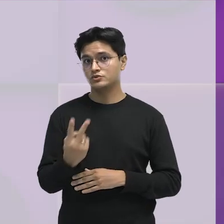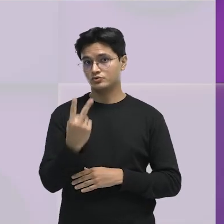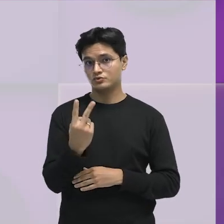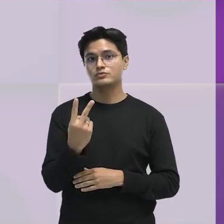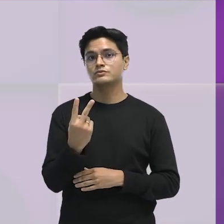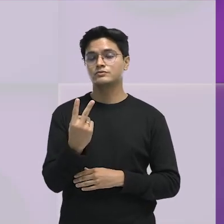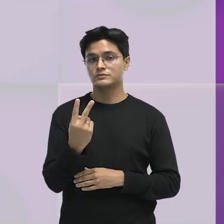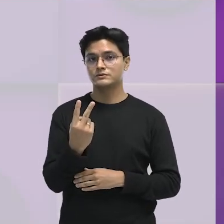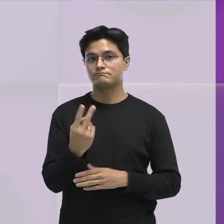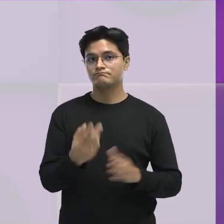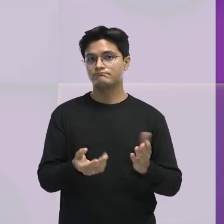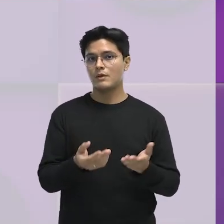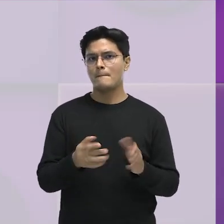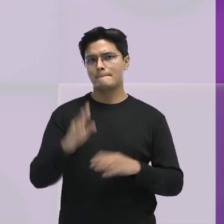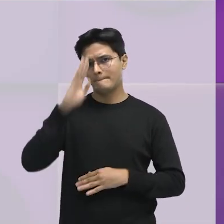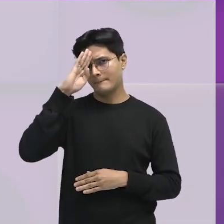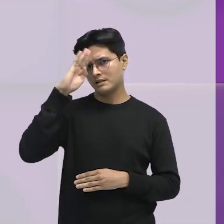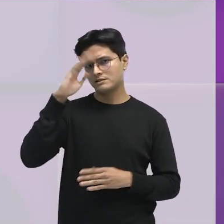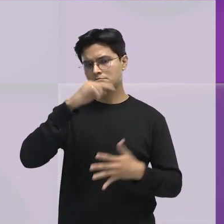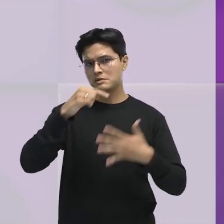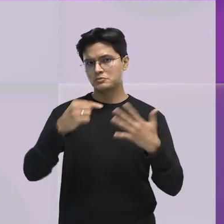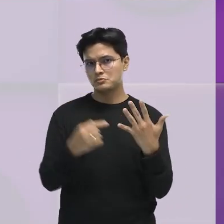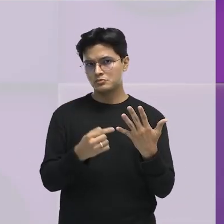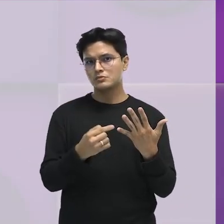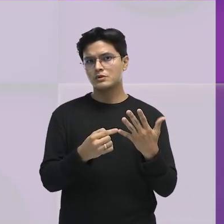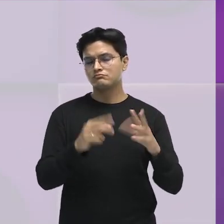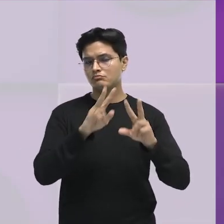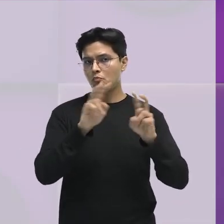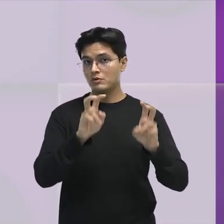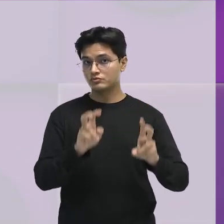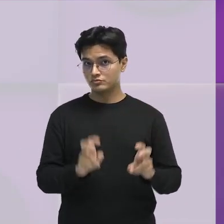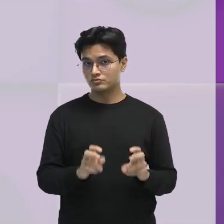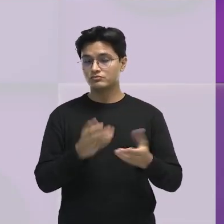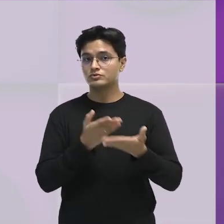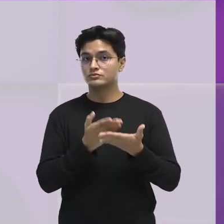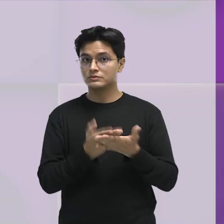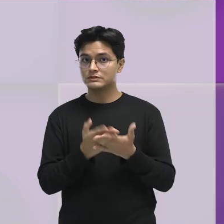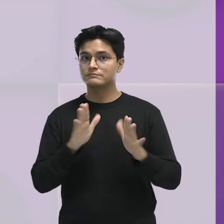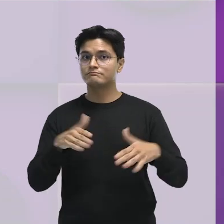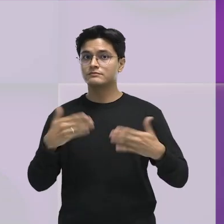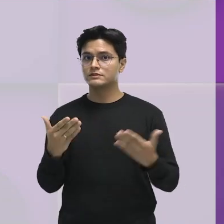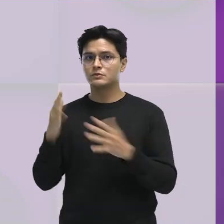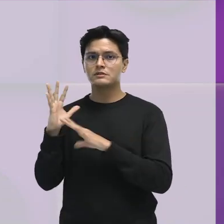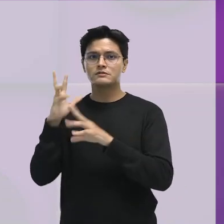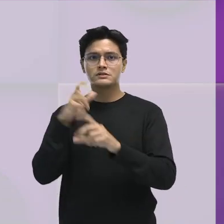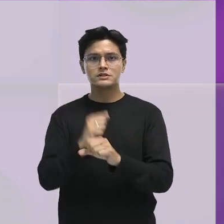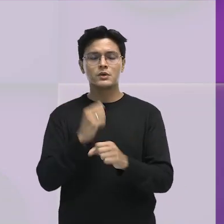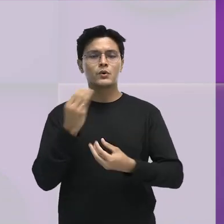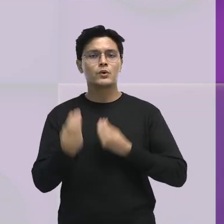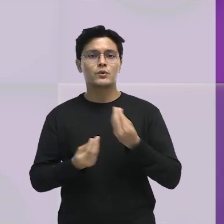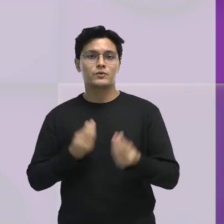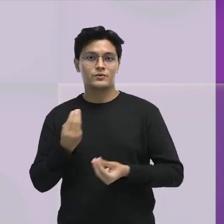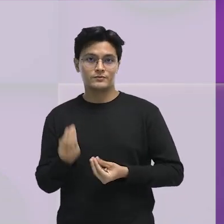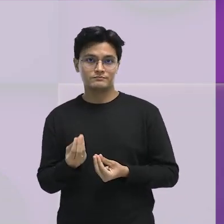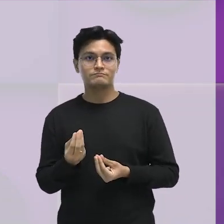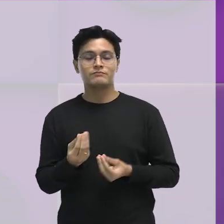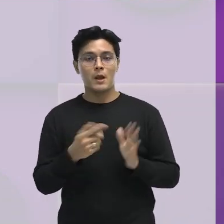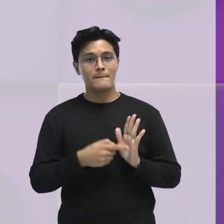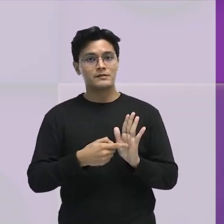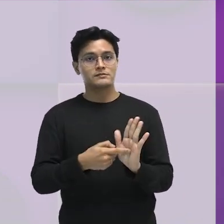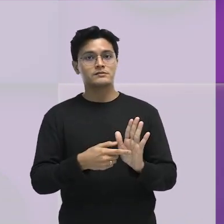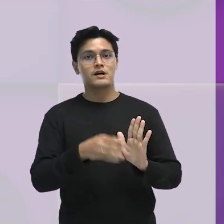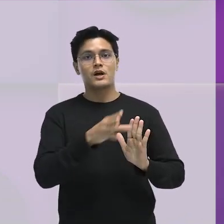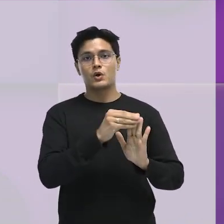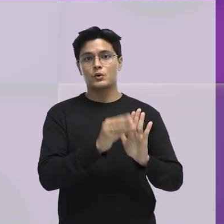os principais conteúdos que nós estudamos ao longo dela. Então, a nossa revisão ela vai funcionar da seguinte forma. Eu vou apresentar o